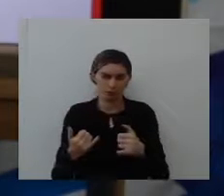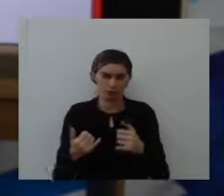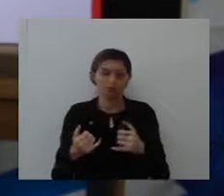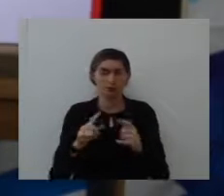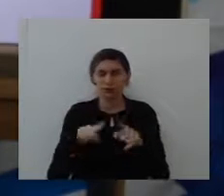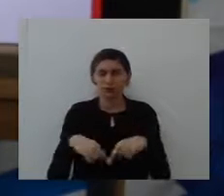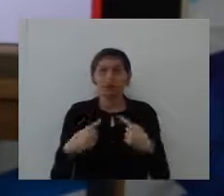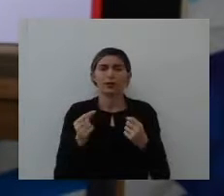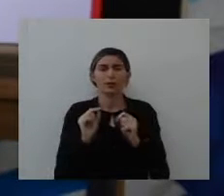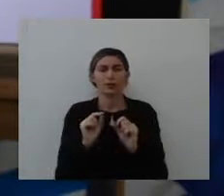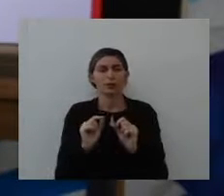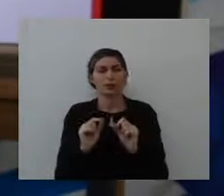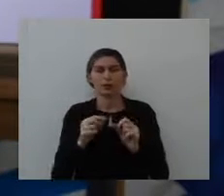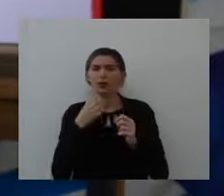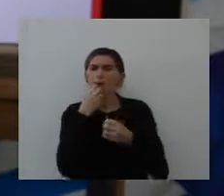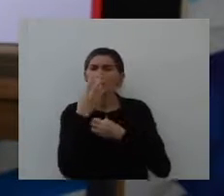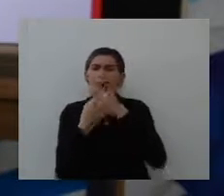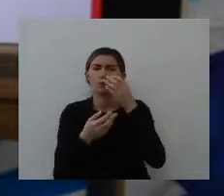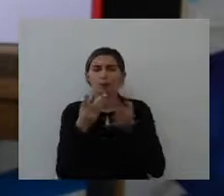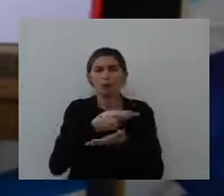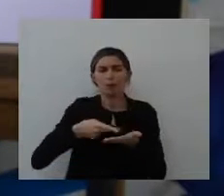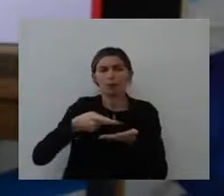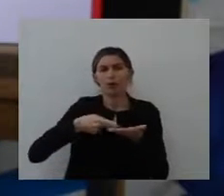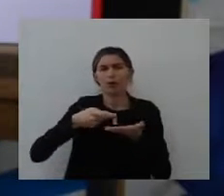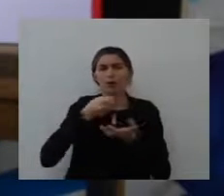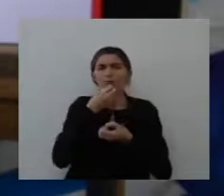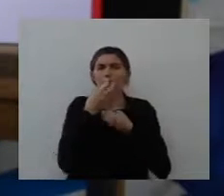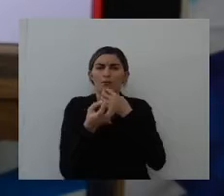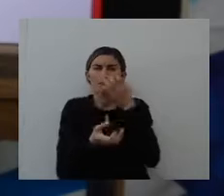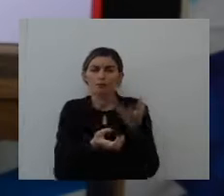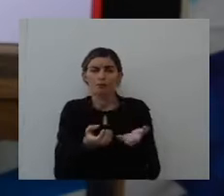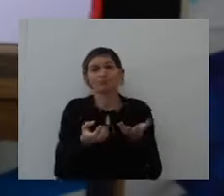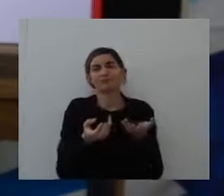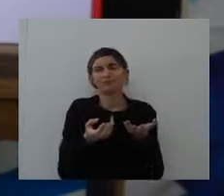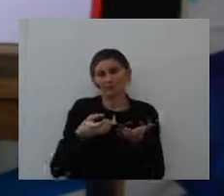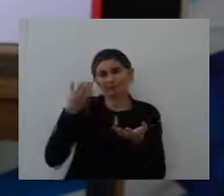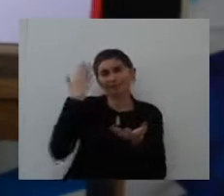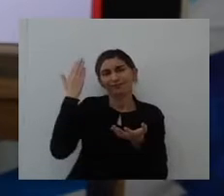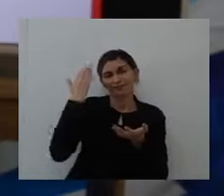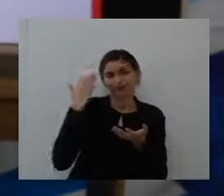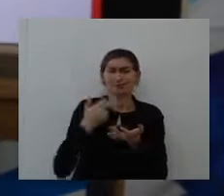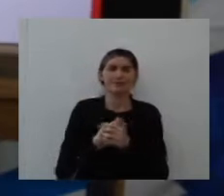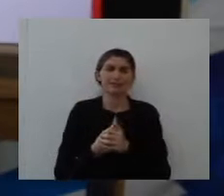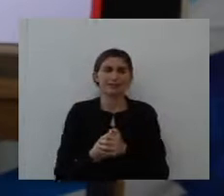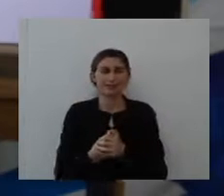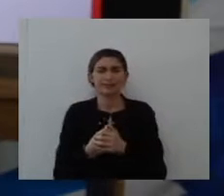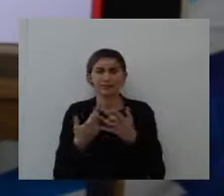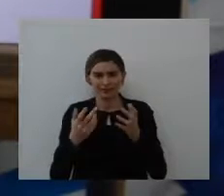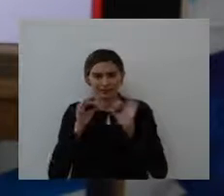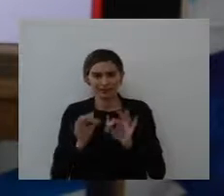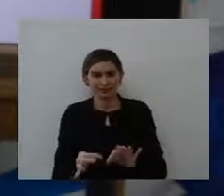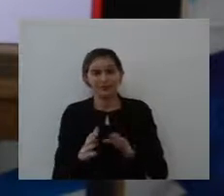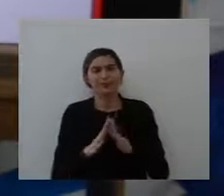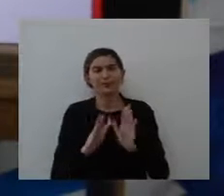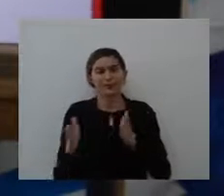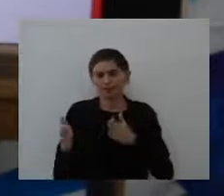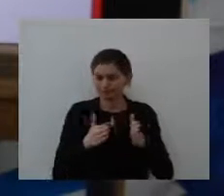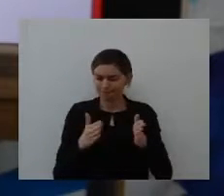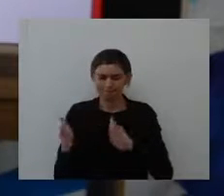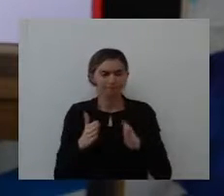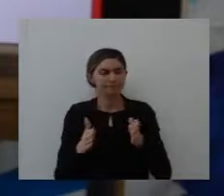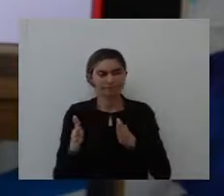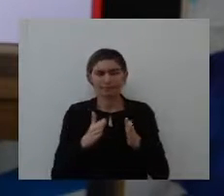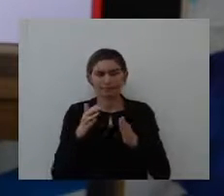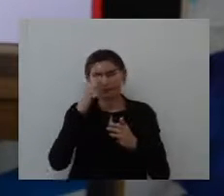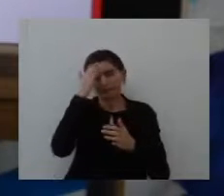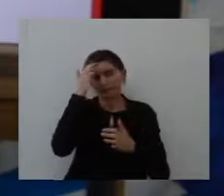são baseadas nos poemas épicos Ilíada e Odisseia de Homero, tá certo? Nesse mesmo